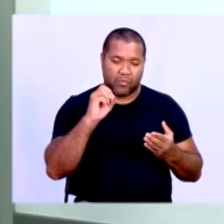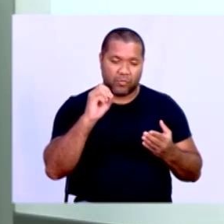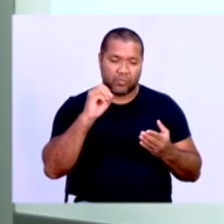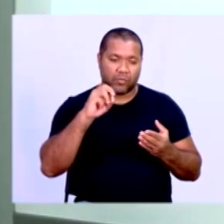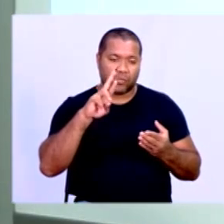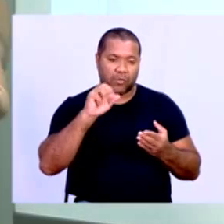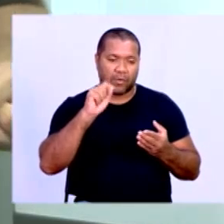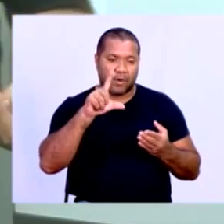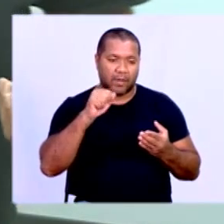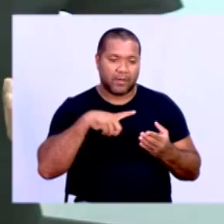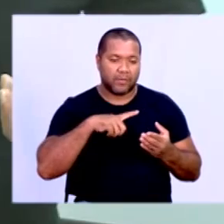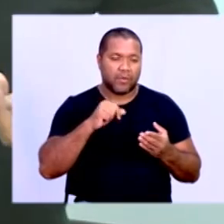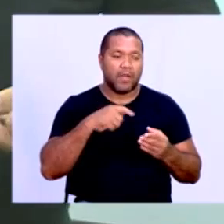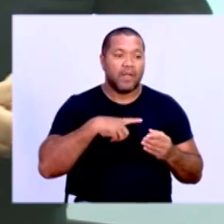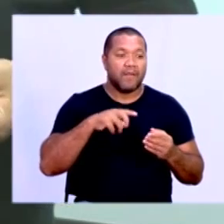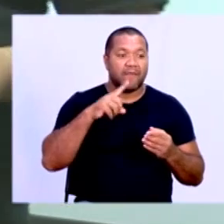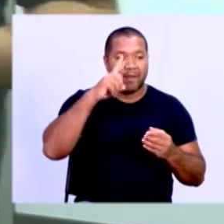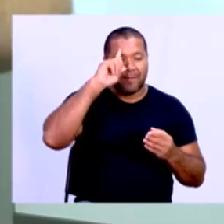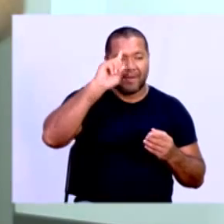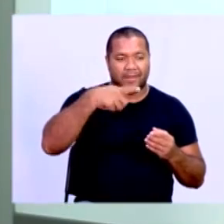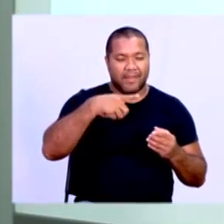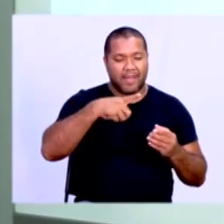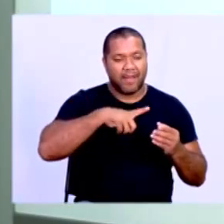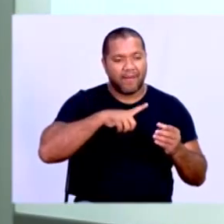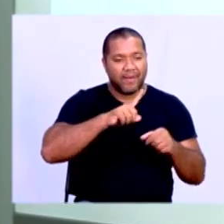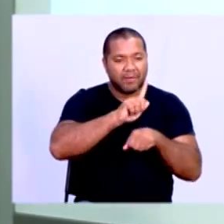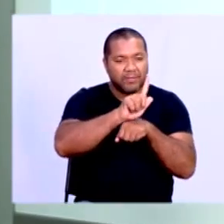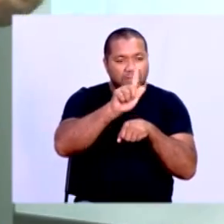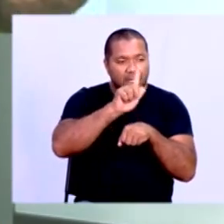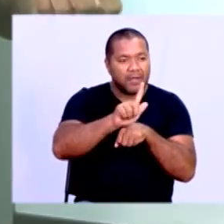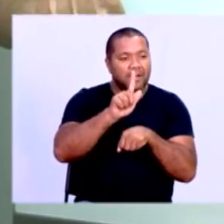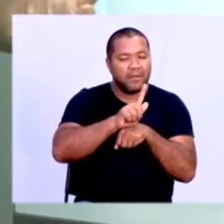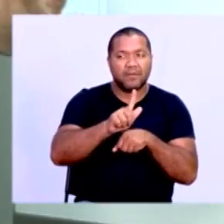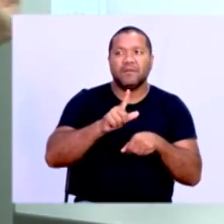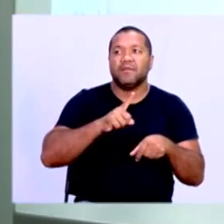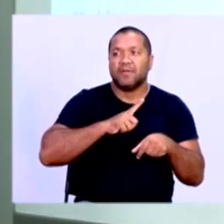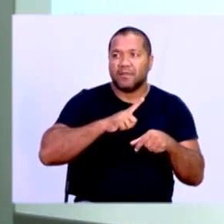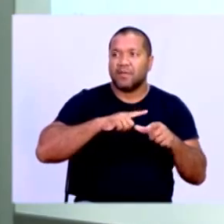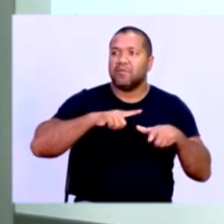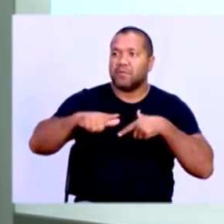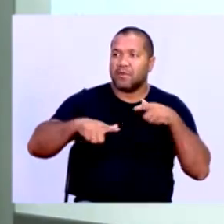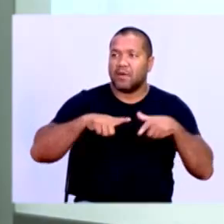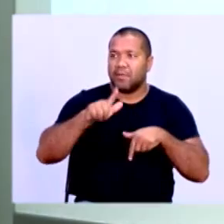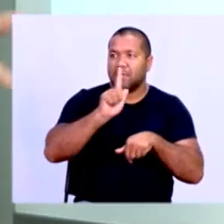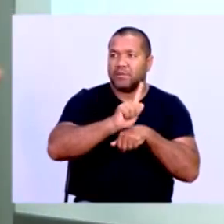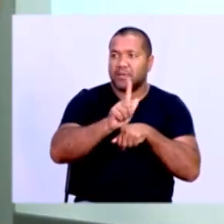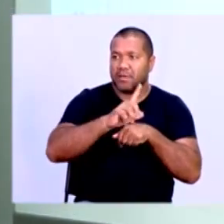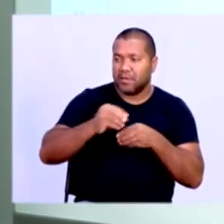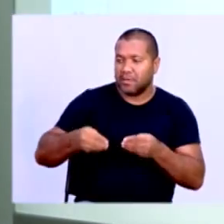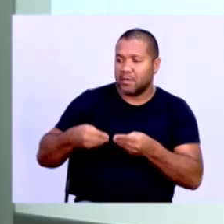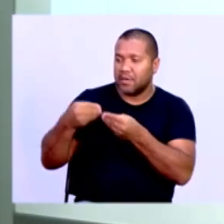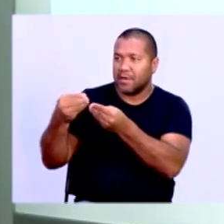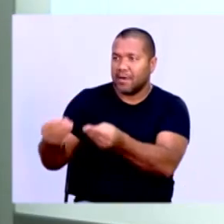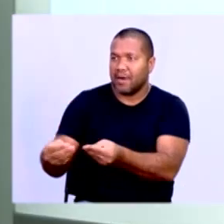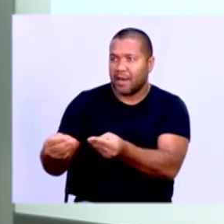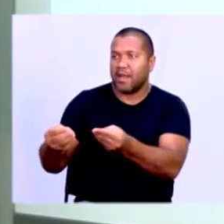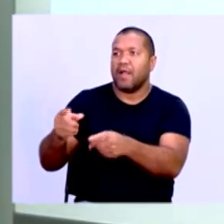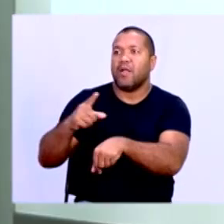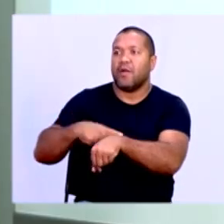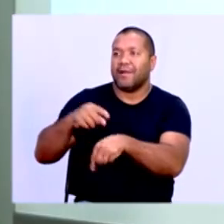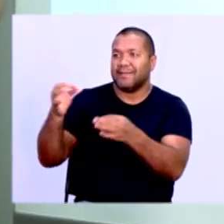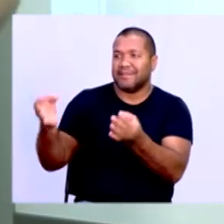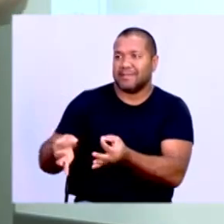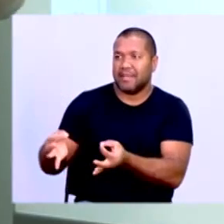isso. Ele faz essa função em fazer a entrega no local certo, no momento certo, na